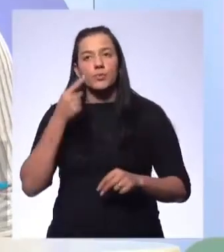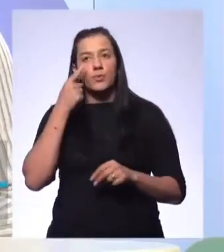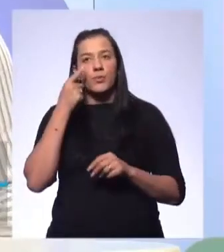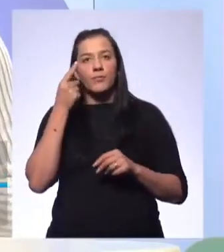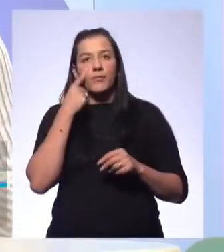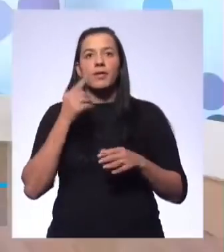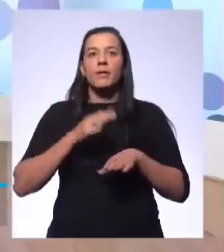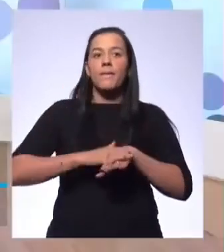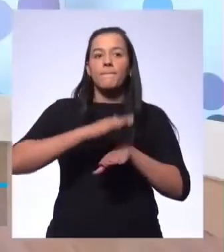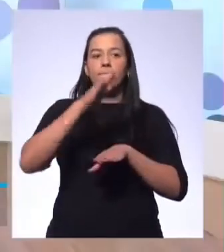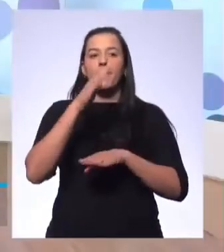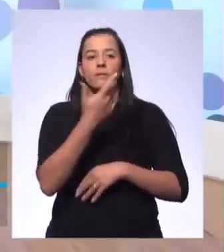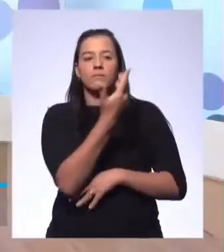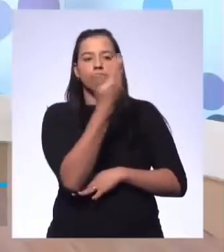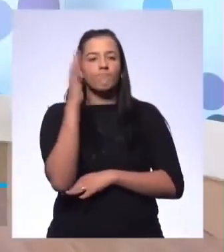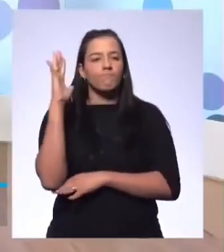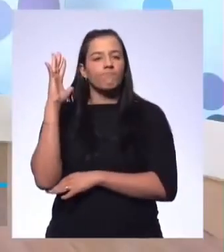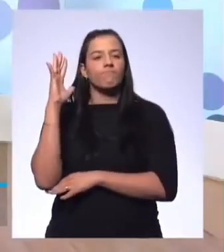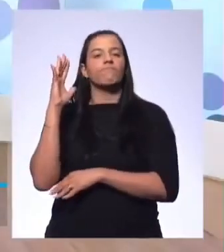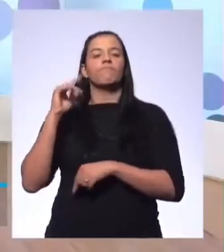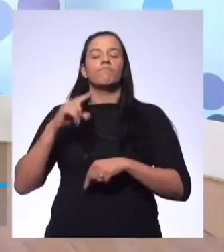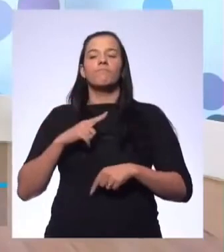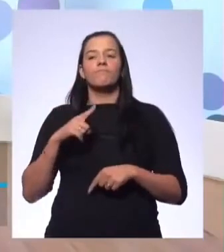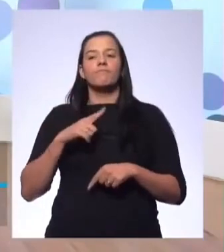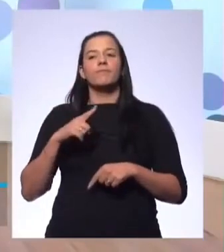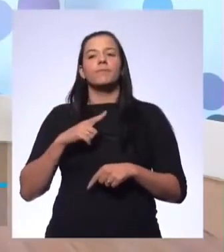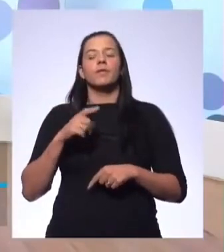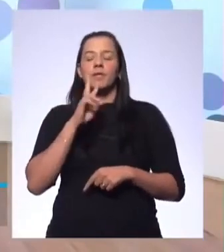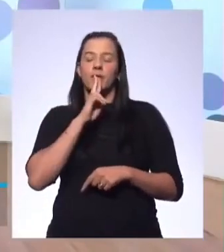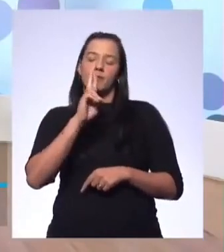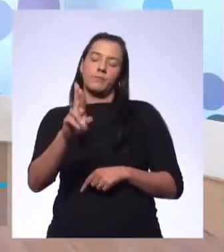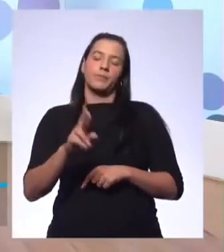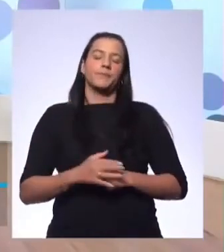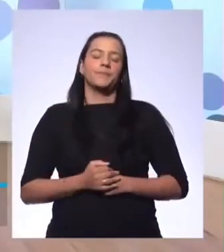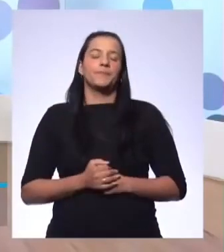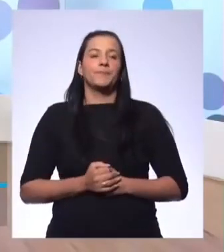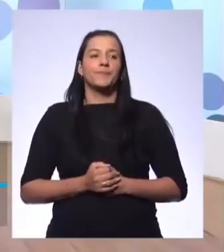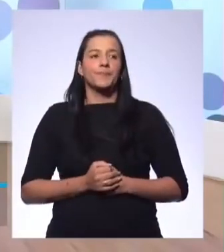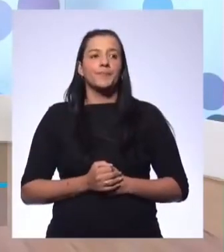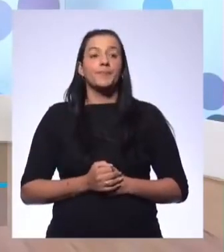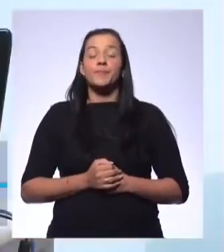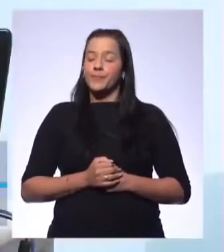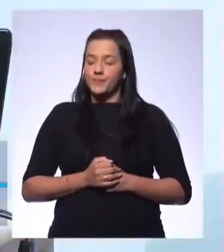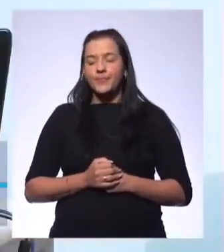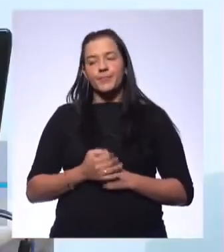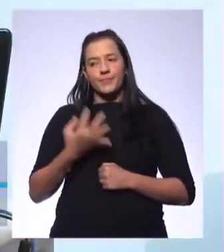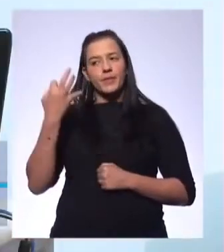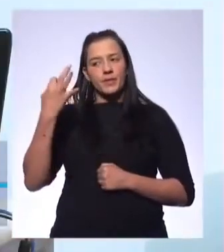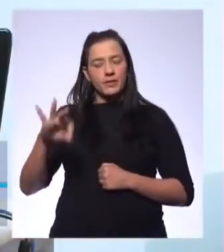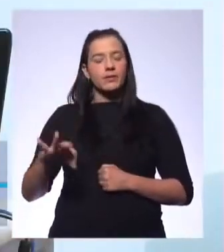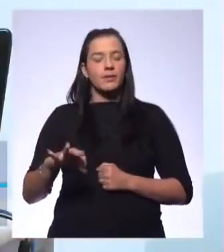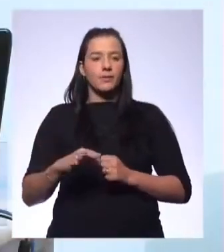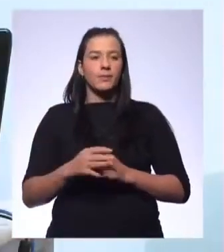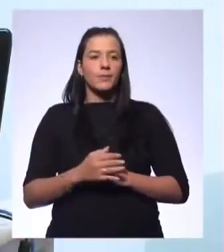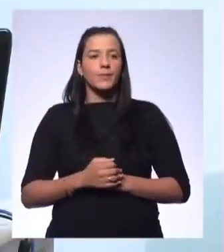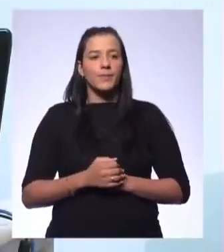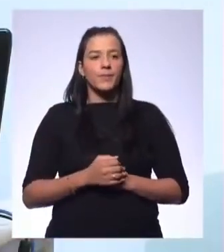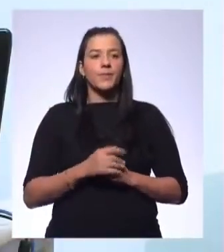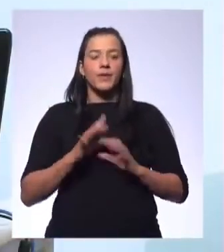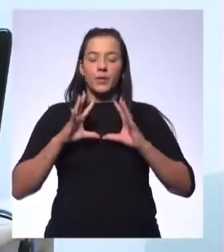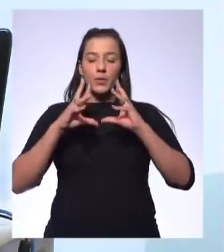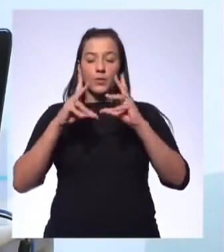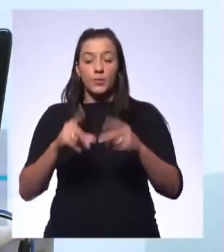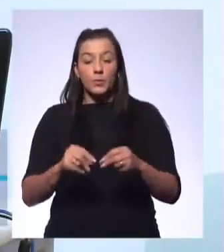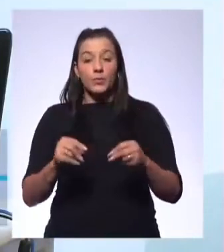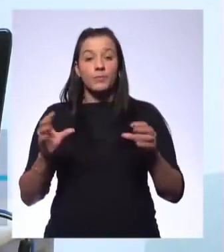linha mais ambiental da resposta. Mas estão corretíssimos. Inclusive, para completar tudo isso